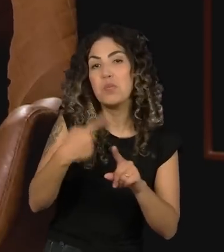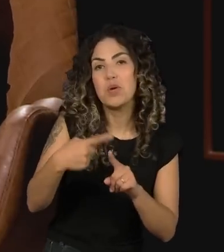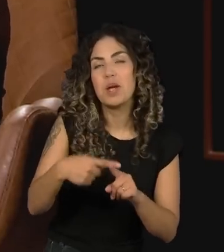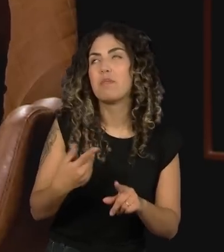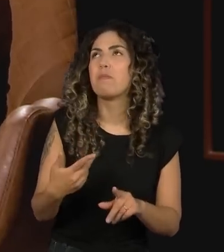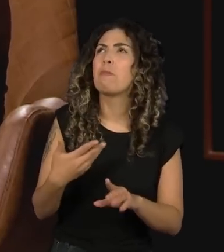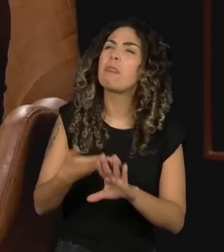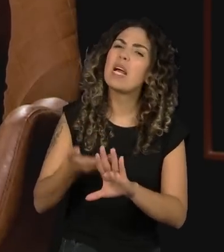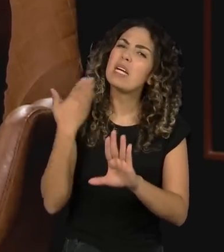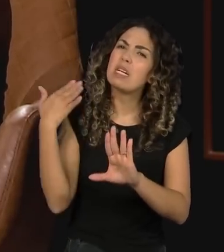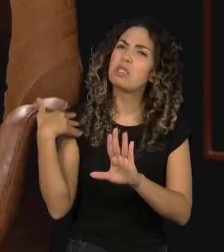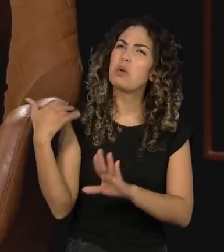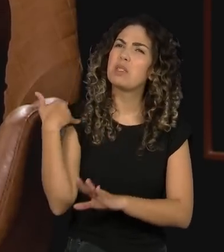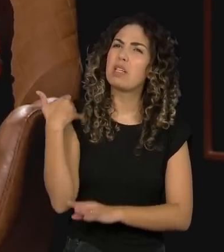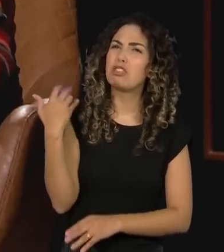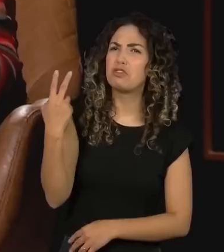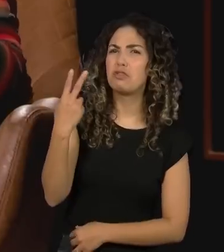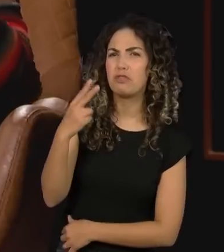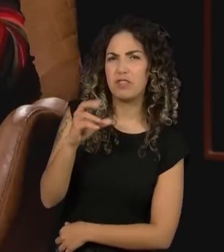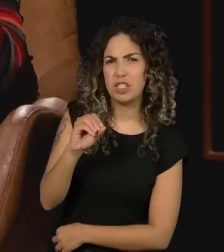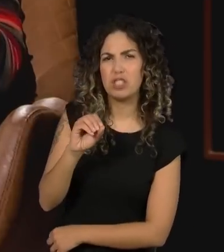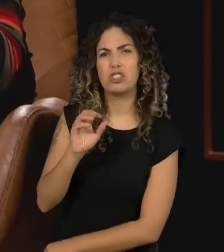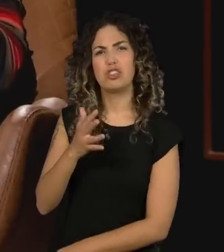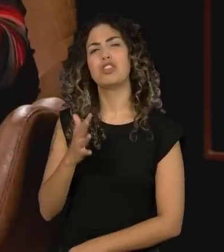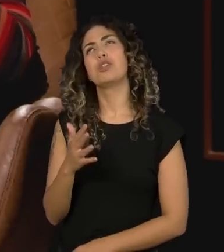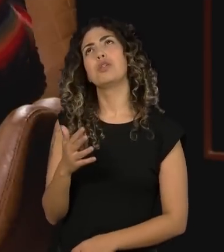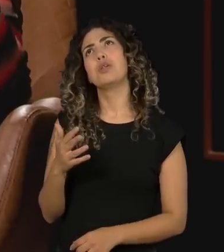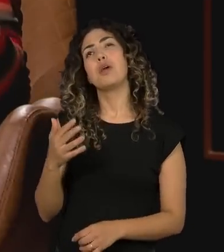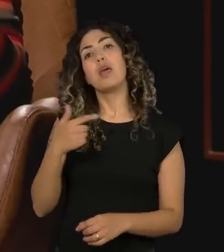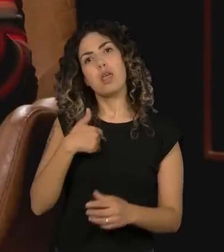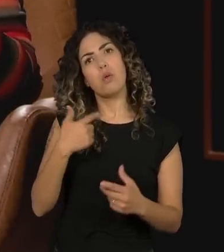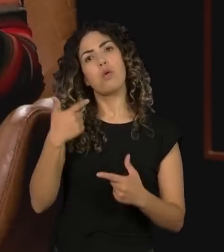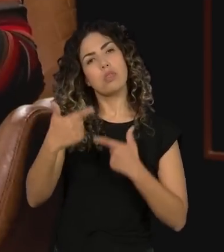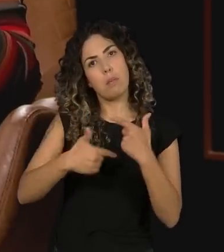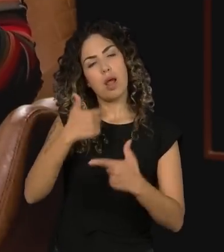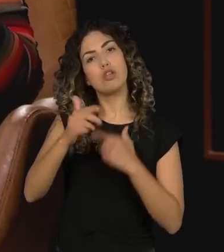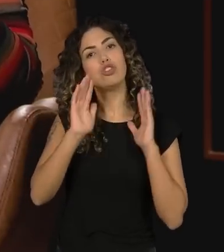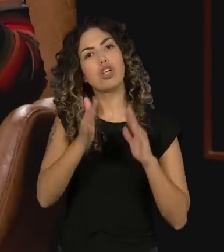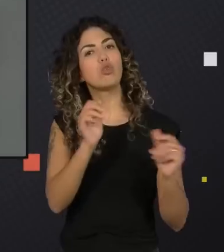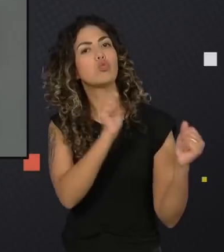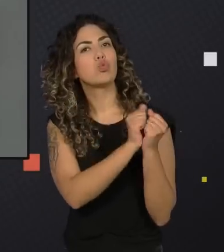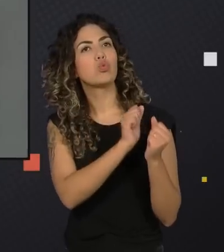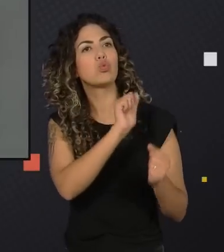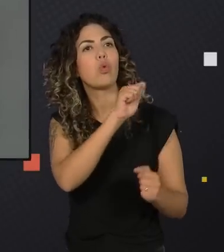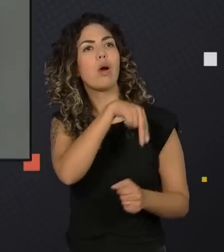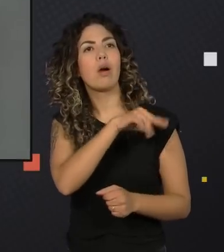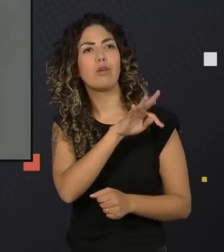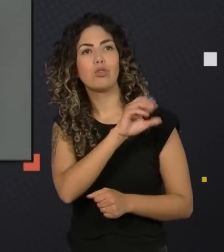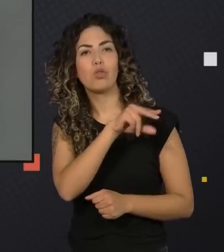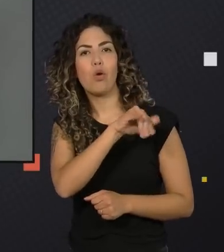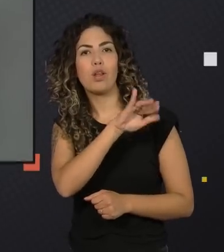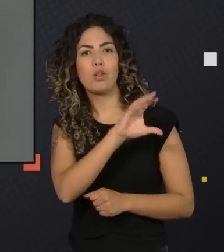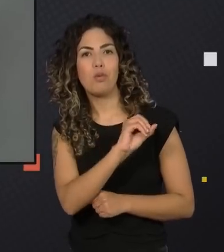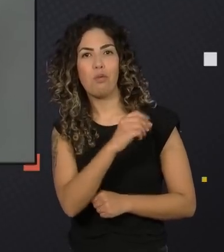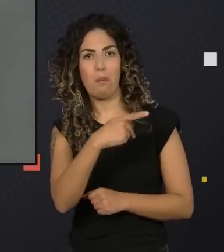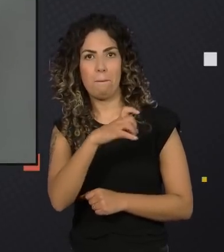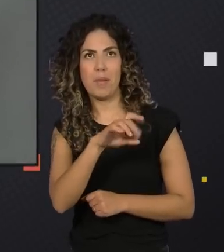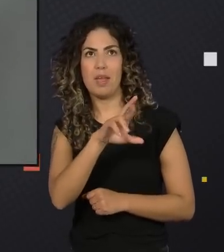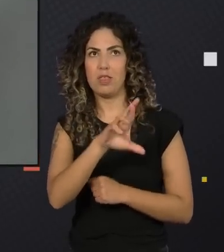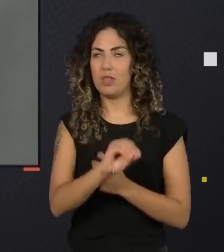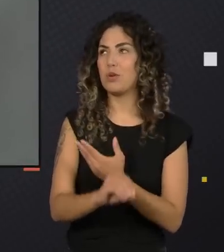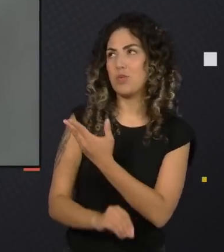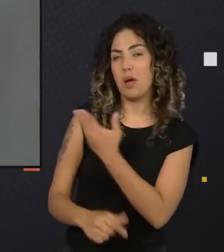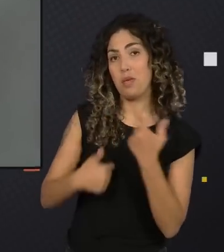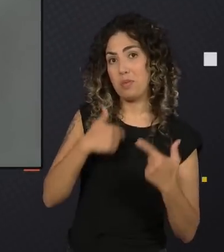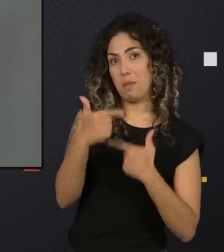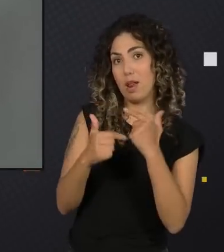Aos 20 anos, eu fui considerada, porque eu trabalhei com Antônio Pedro, assim, uma promessa. Então, eu estava um